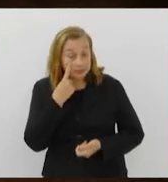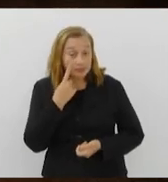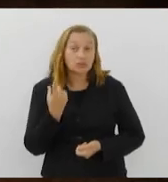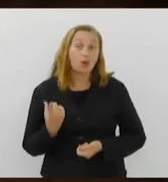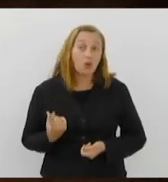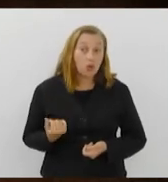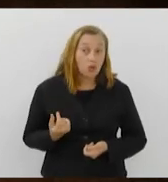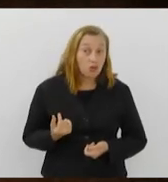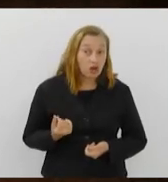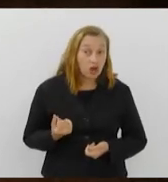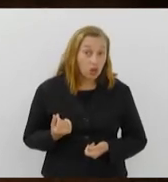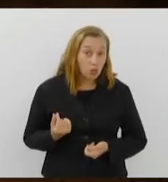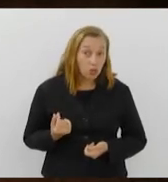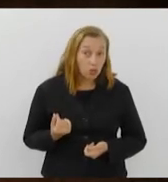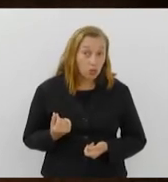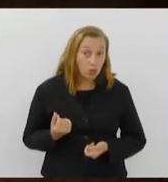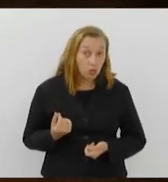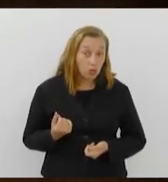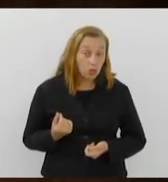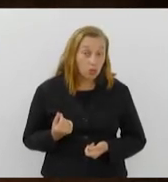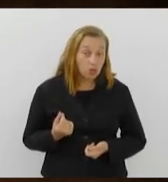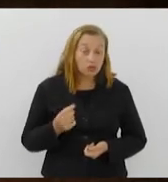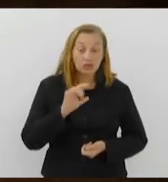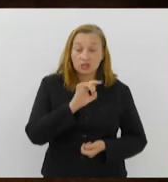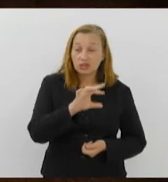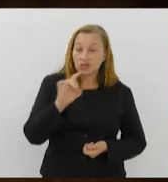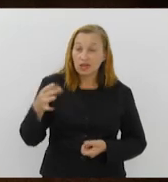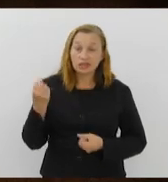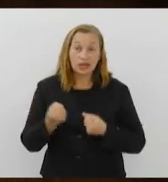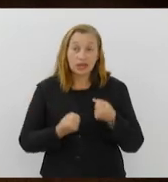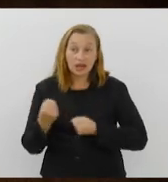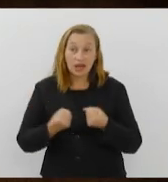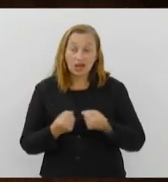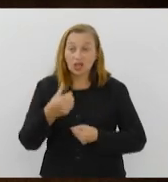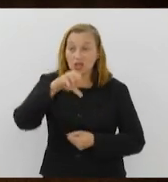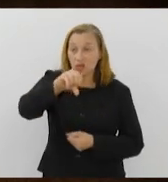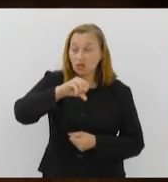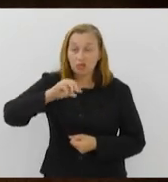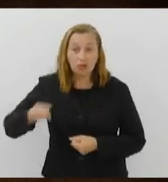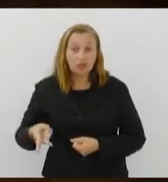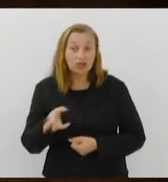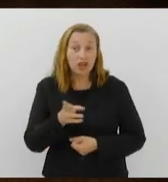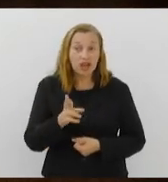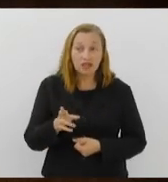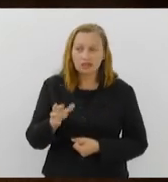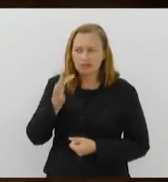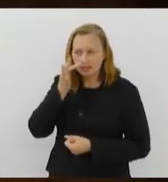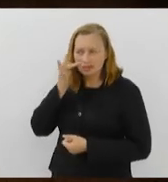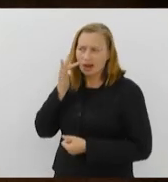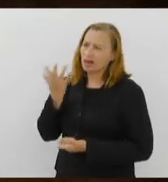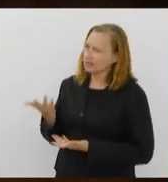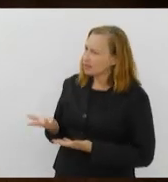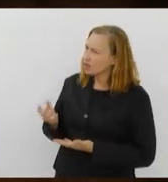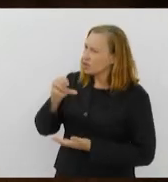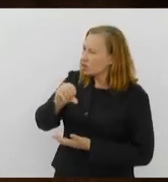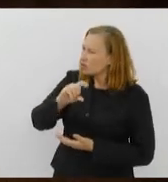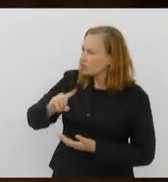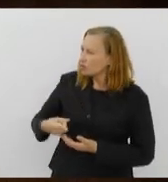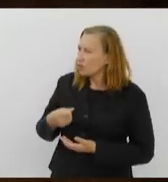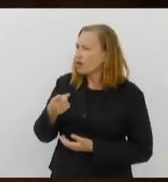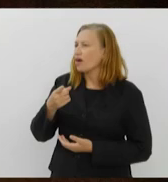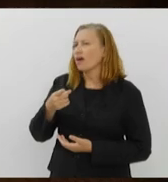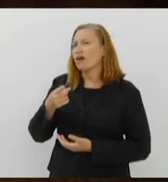valor unitário dos veículos, Tia Ju, por R$9 milhões, Serafine. R$9 mil,